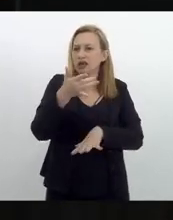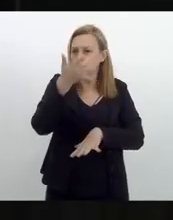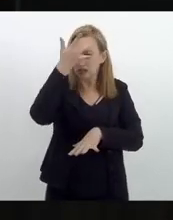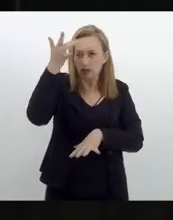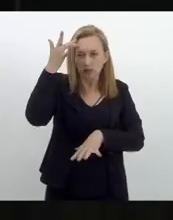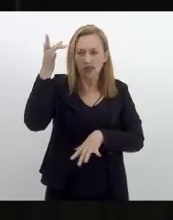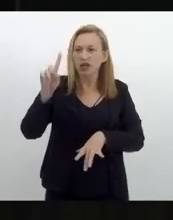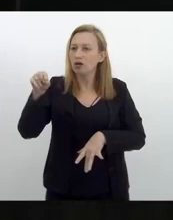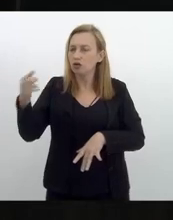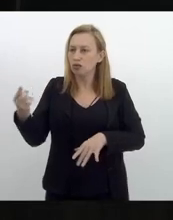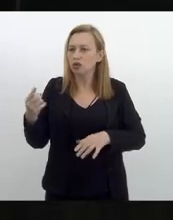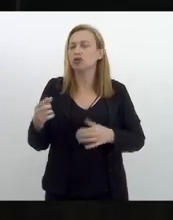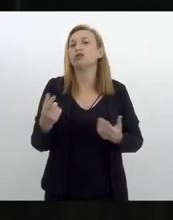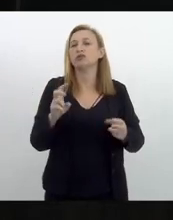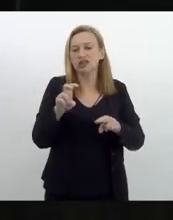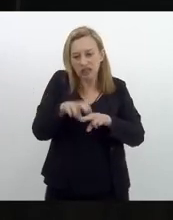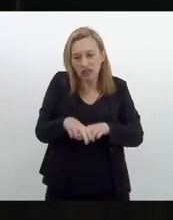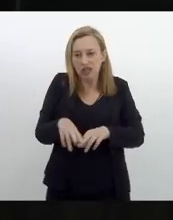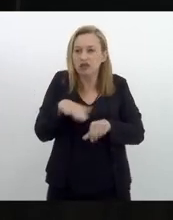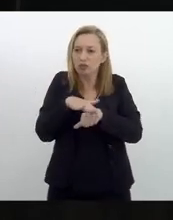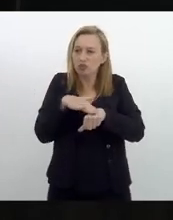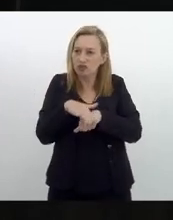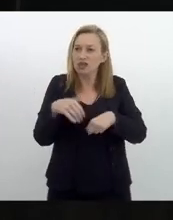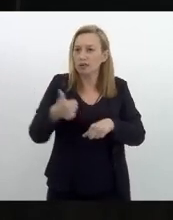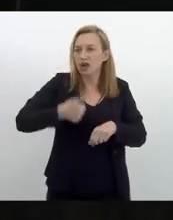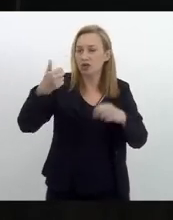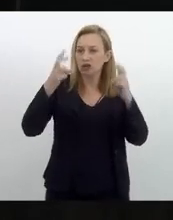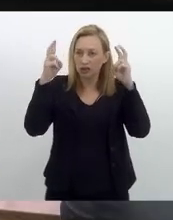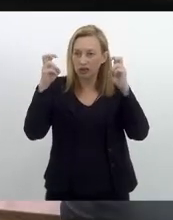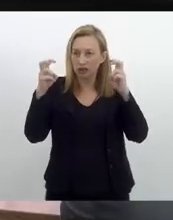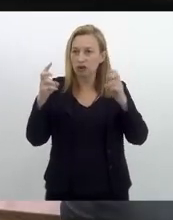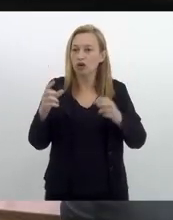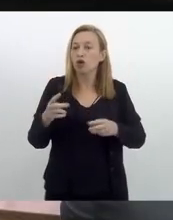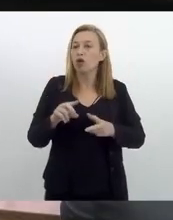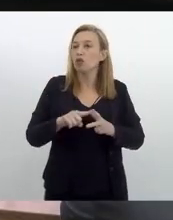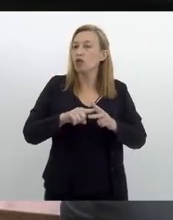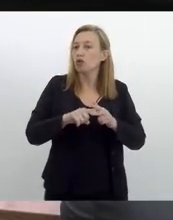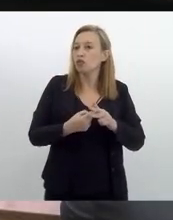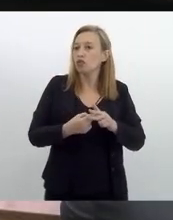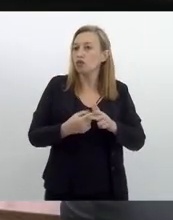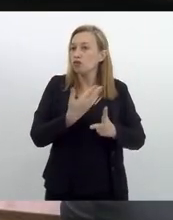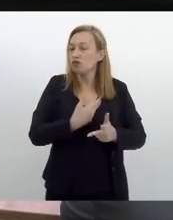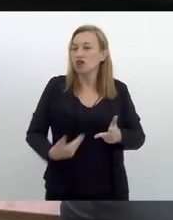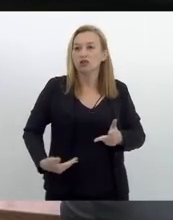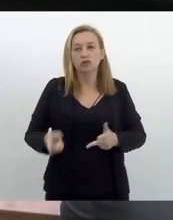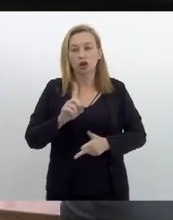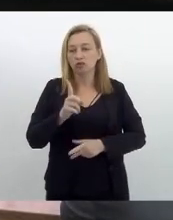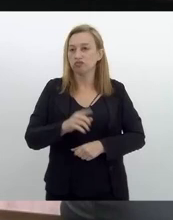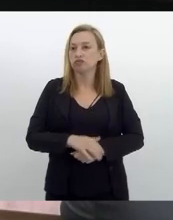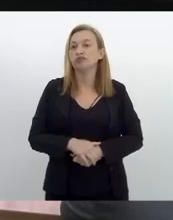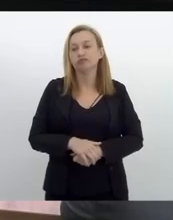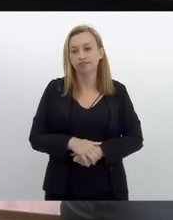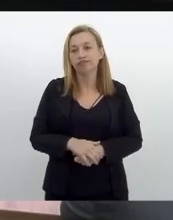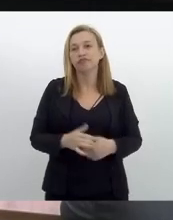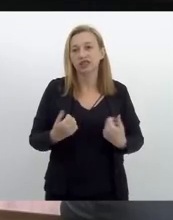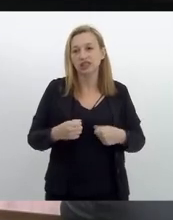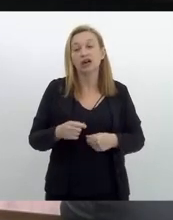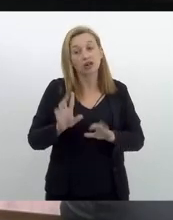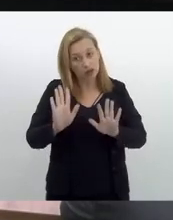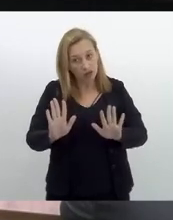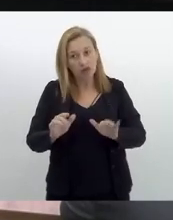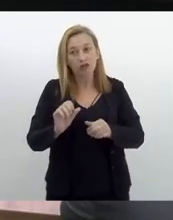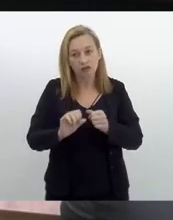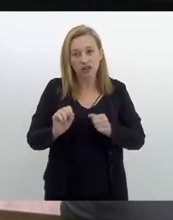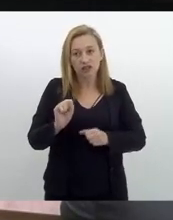Entendeu? Então, vamos sentar aqui e vamos tratar. O governo nem regulamentou. Nem que tinha que regulamentar. Vamos fazê-lo. Está?